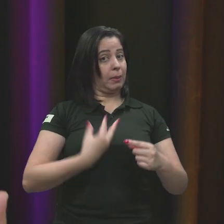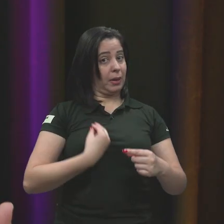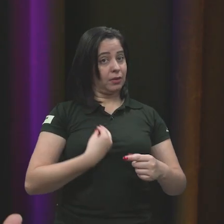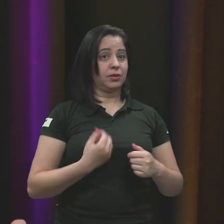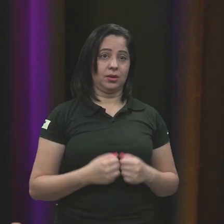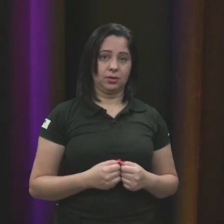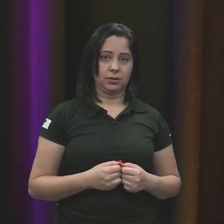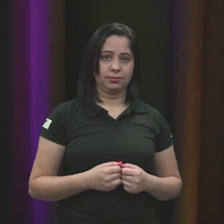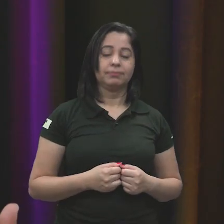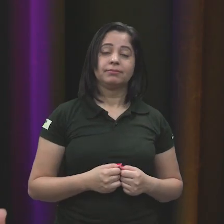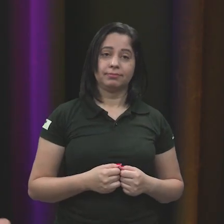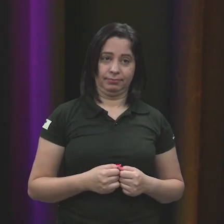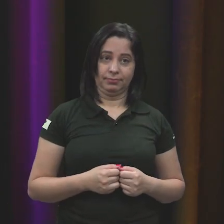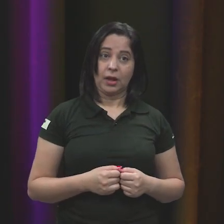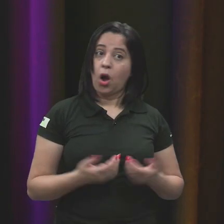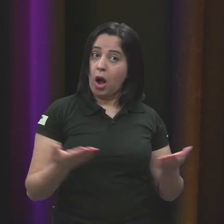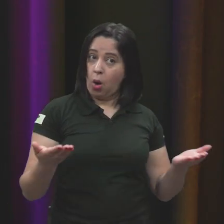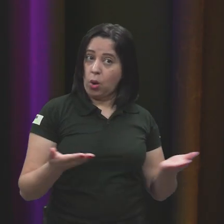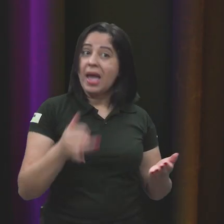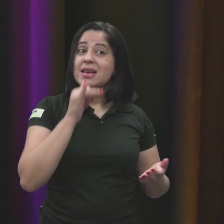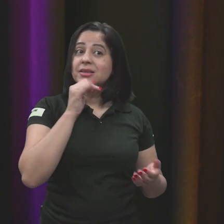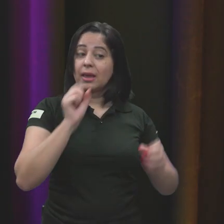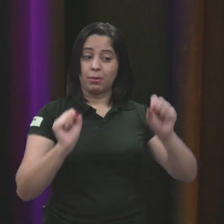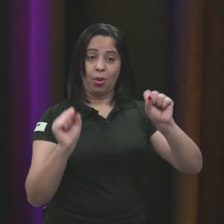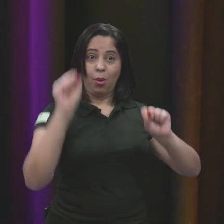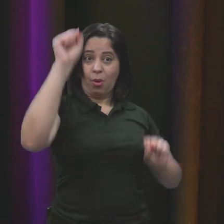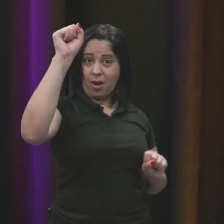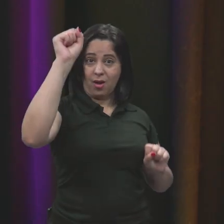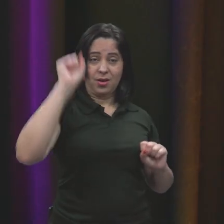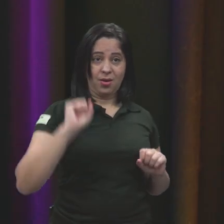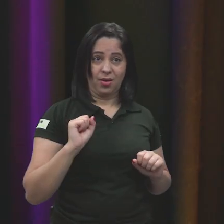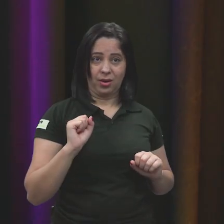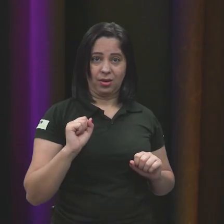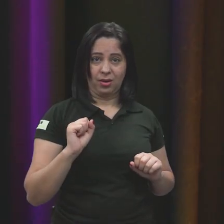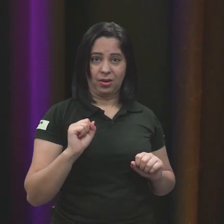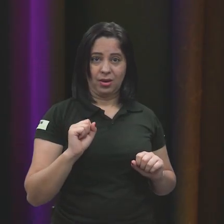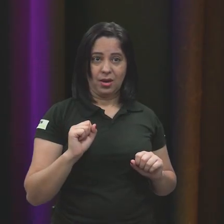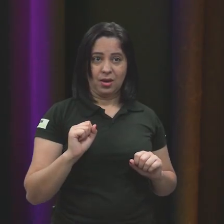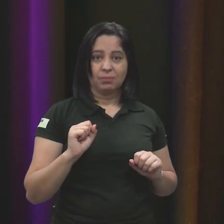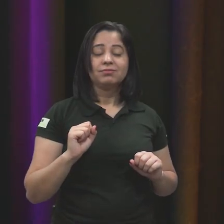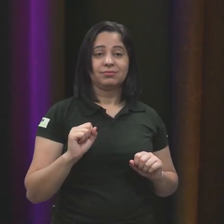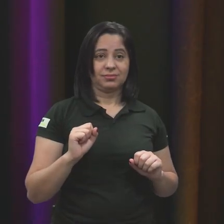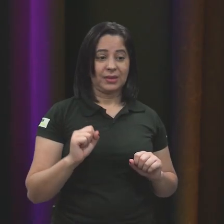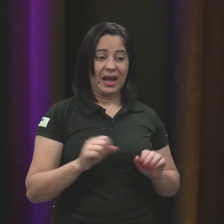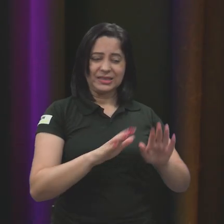né, os heróis, né? Toda criança, mais os meninos, né? Mas as meninas já estão começando também, né?